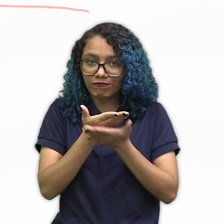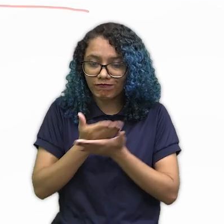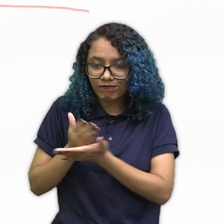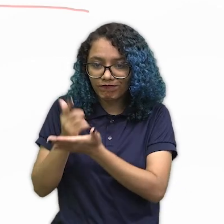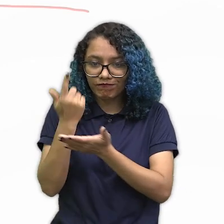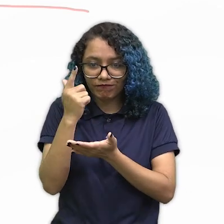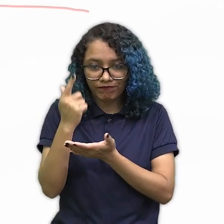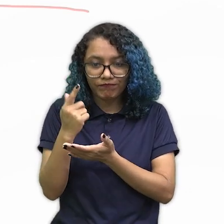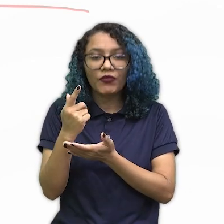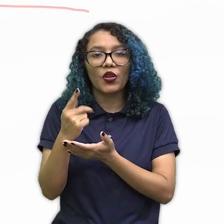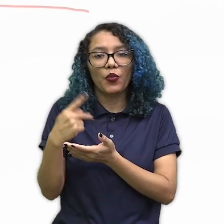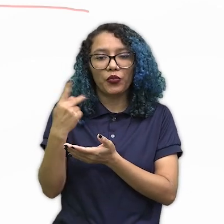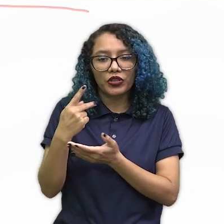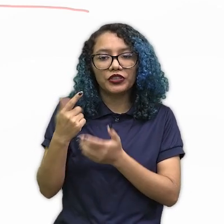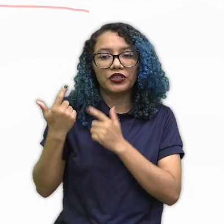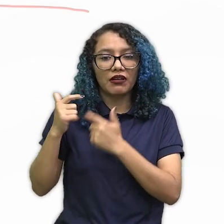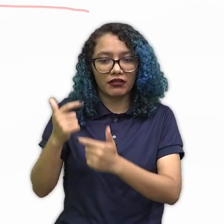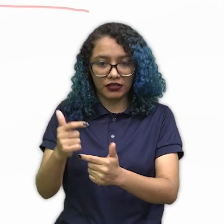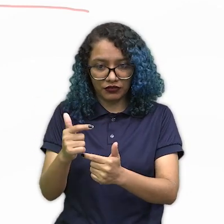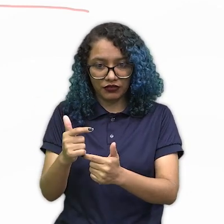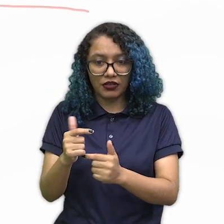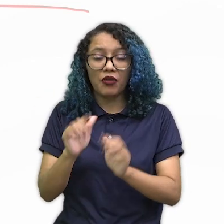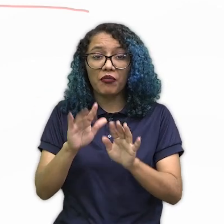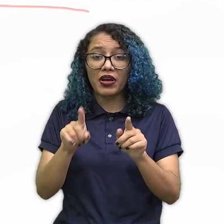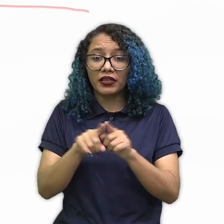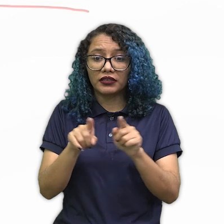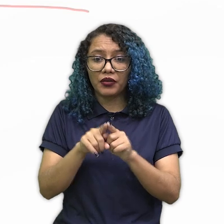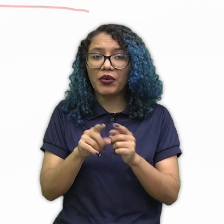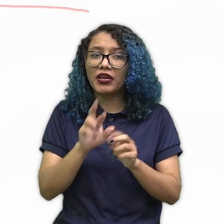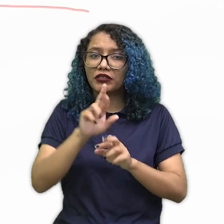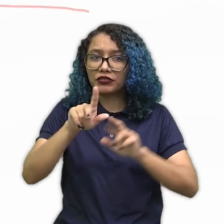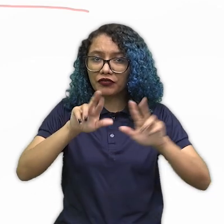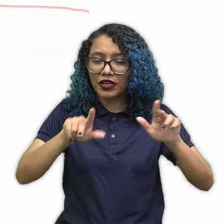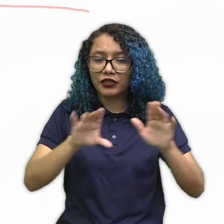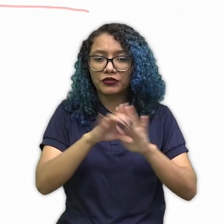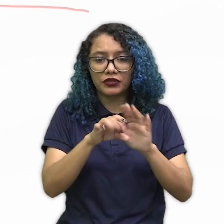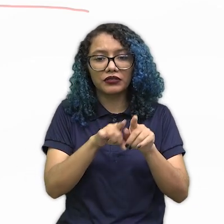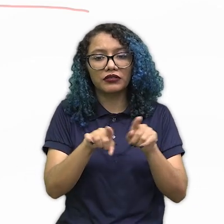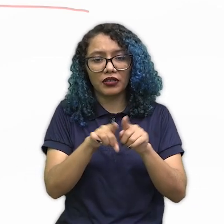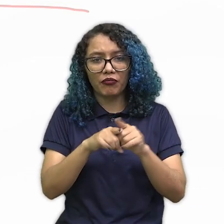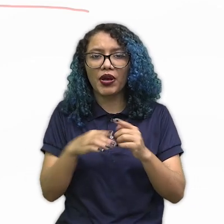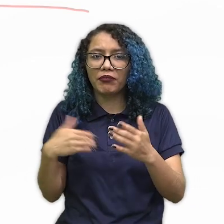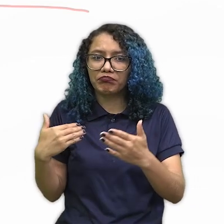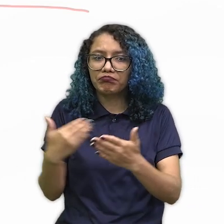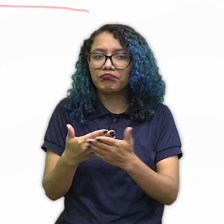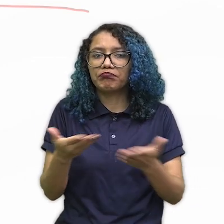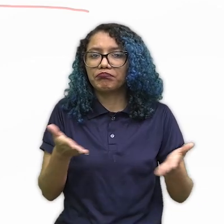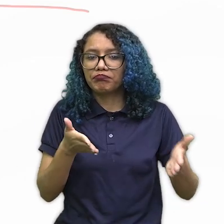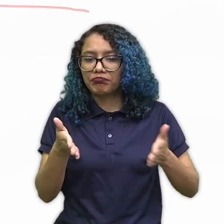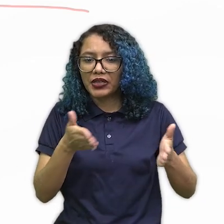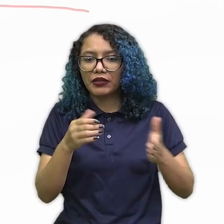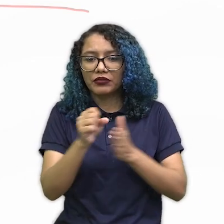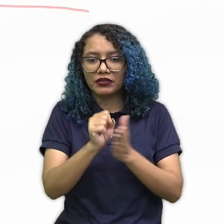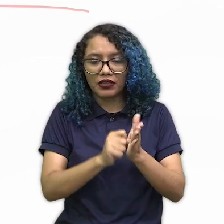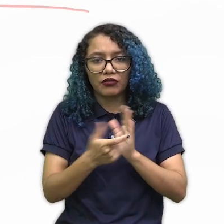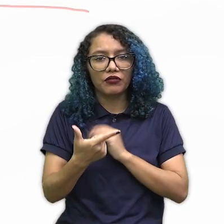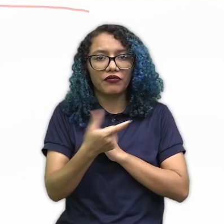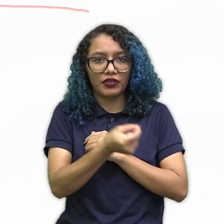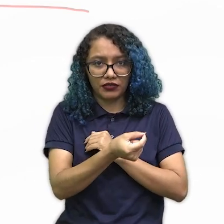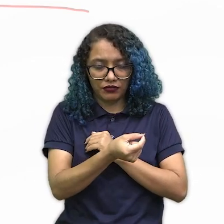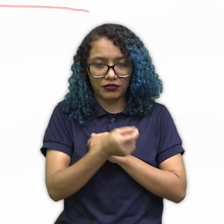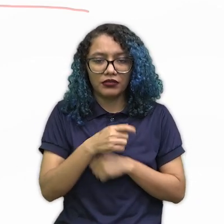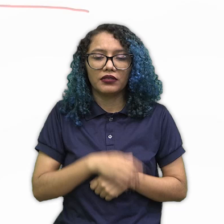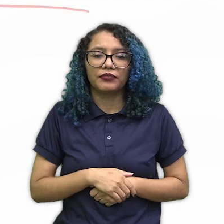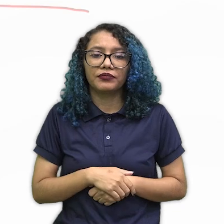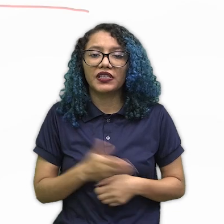geografia política clássica, mas ganhou diferentes abordagens ao longo ali do século XX em especial. Eu gostaria